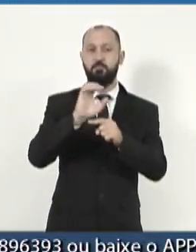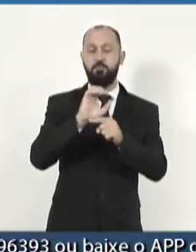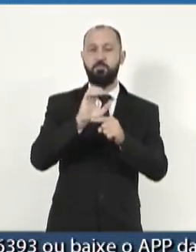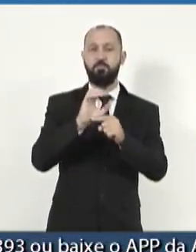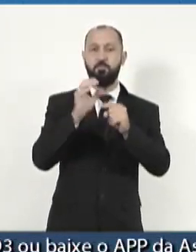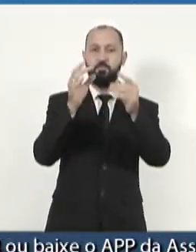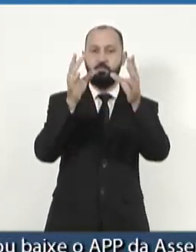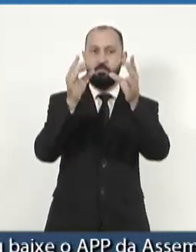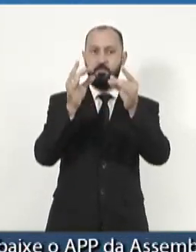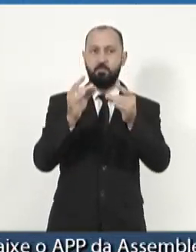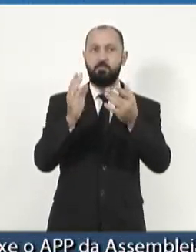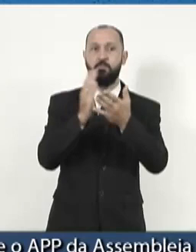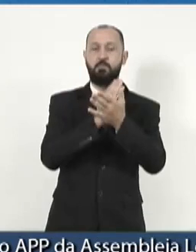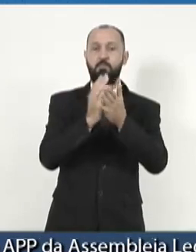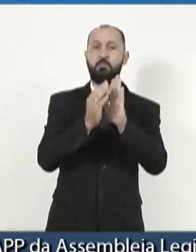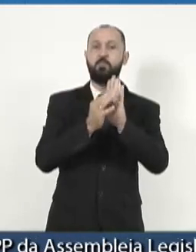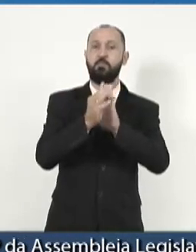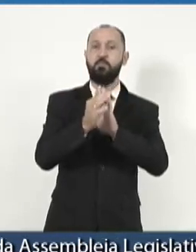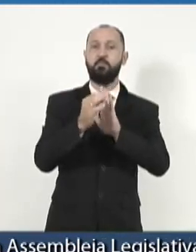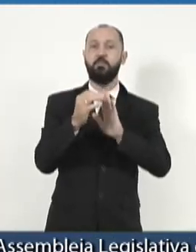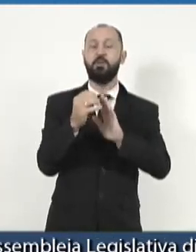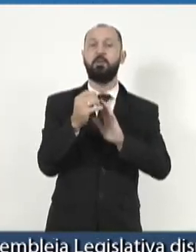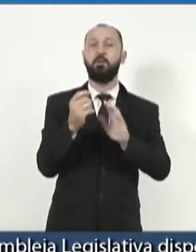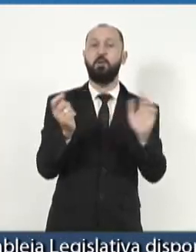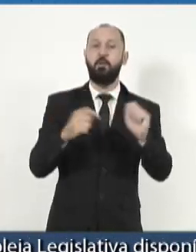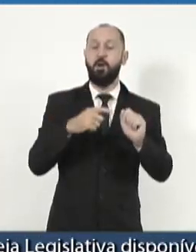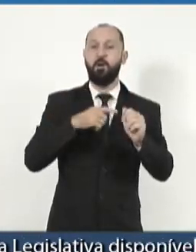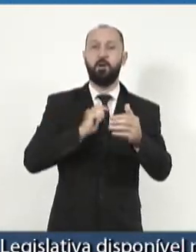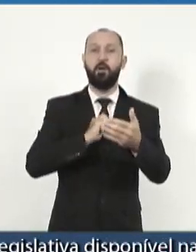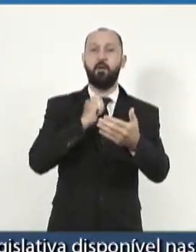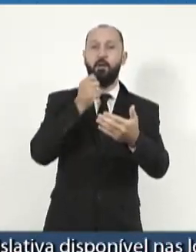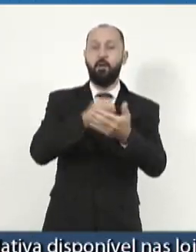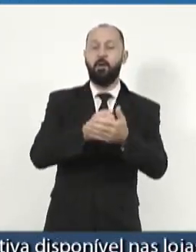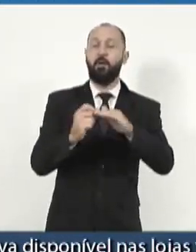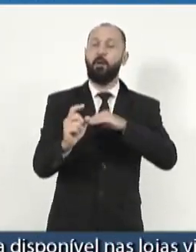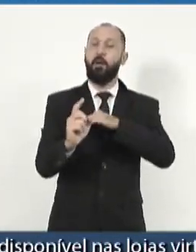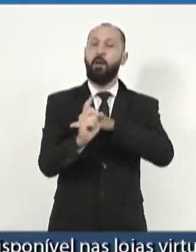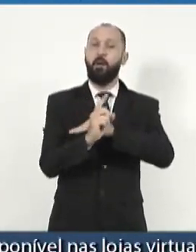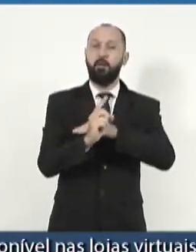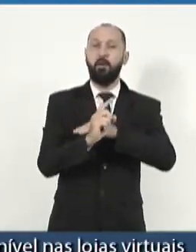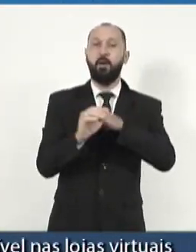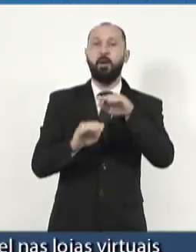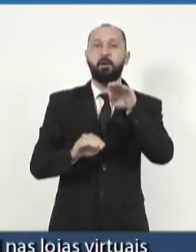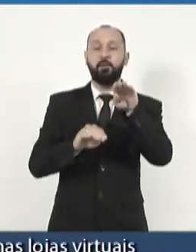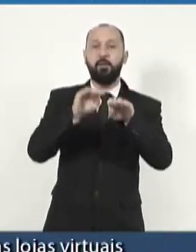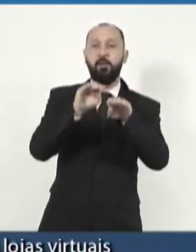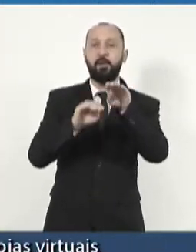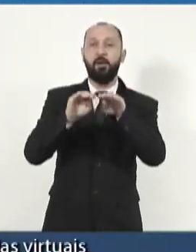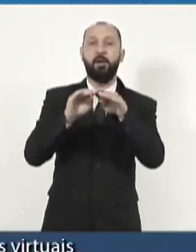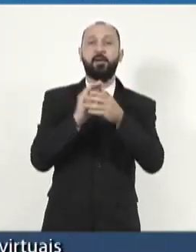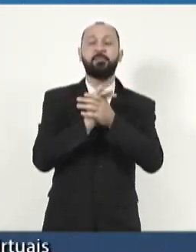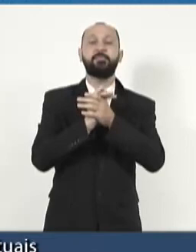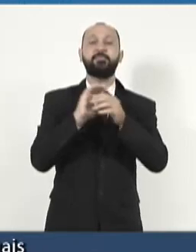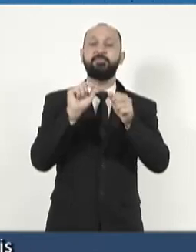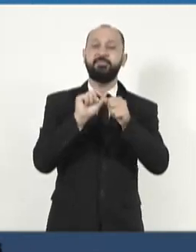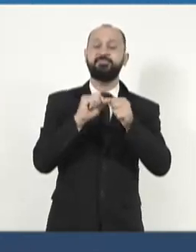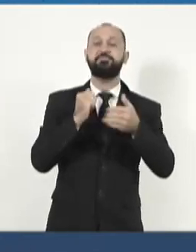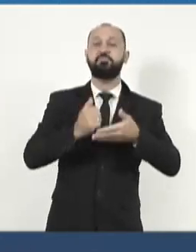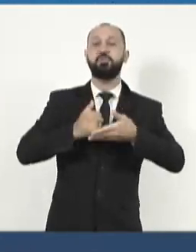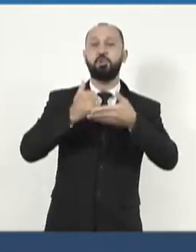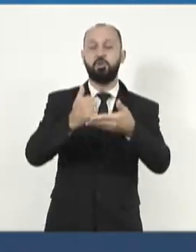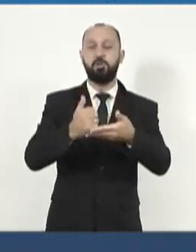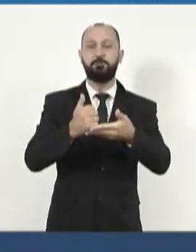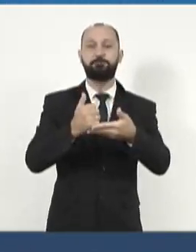os menores salários. Nós discutimos a paridade na contribuição